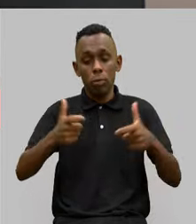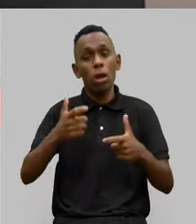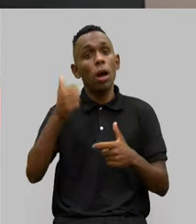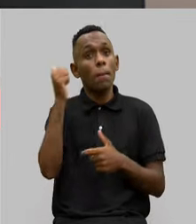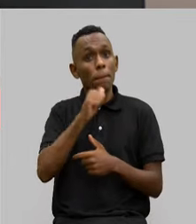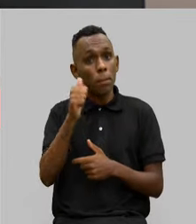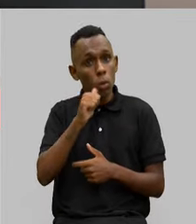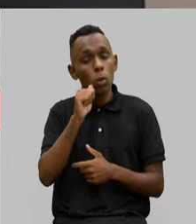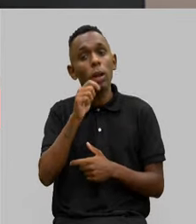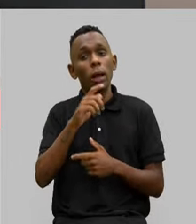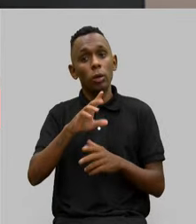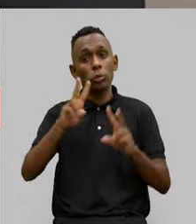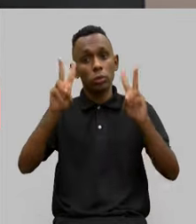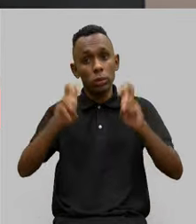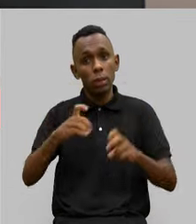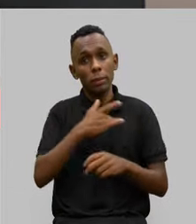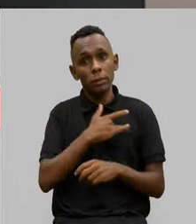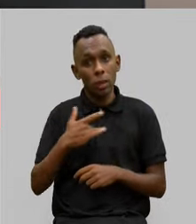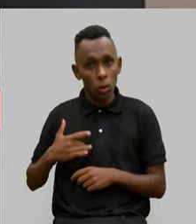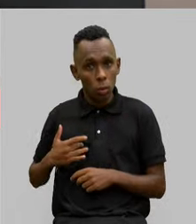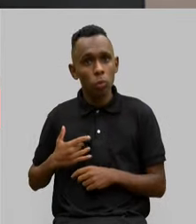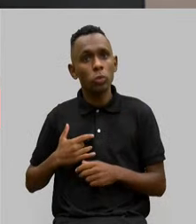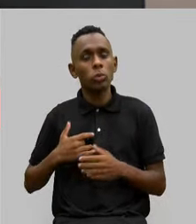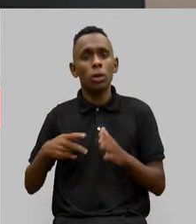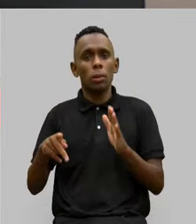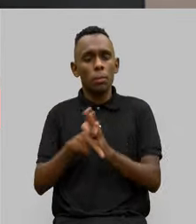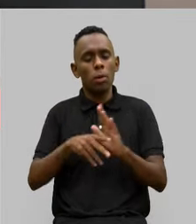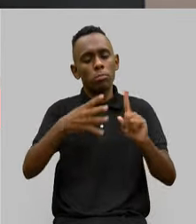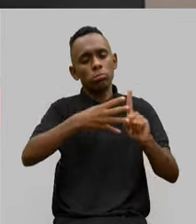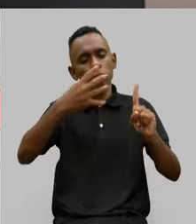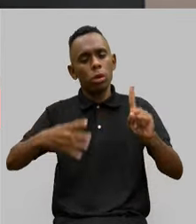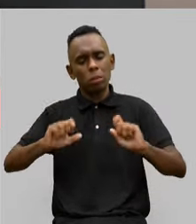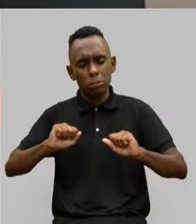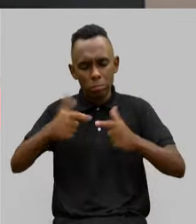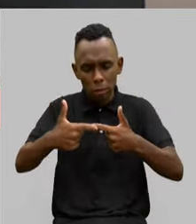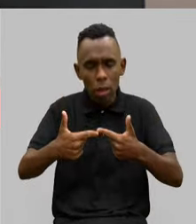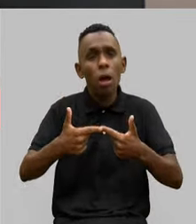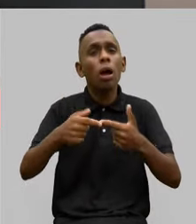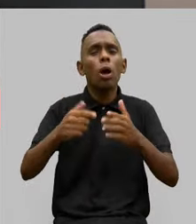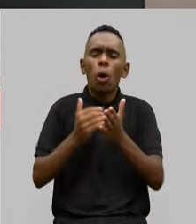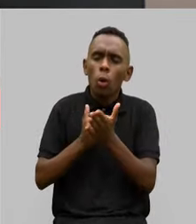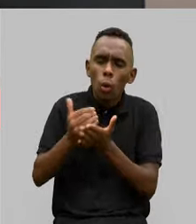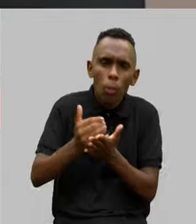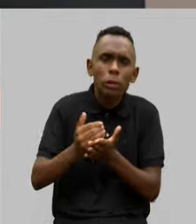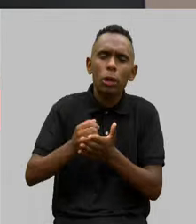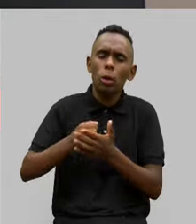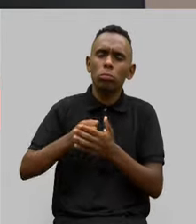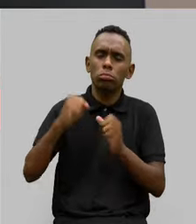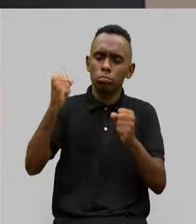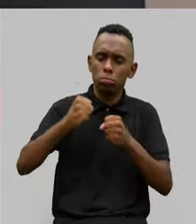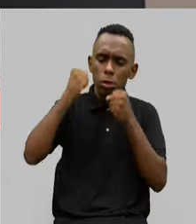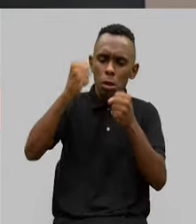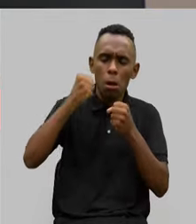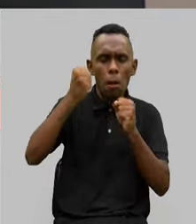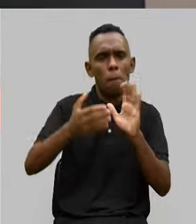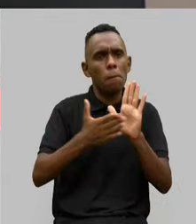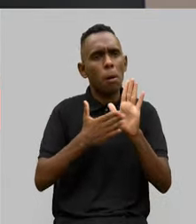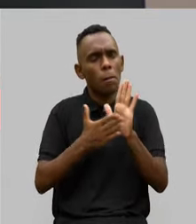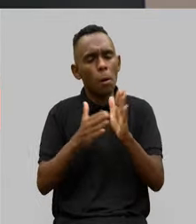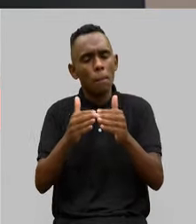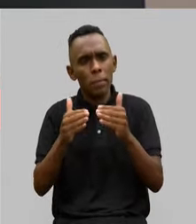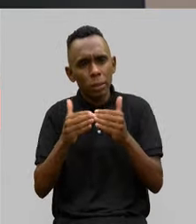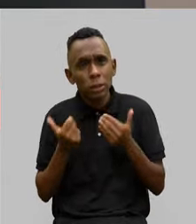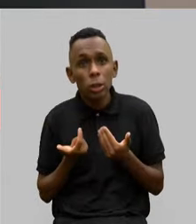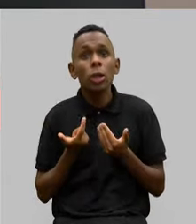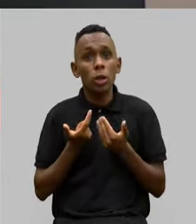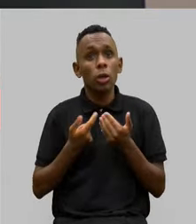essa causa da Saúde ativistas LGBT que ia mais também né quando começaram essa reivindicação Esse reconhecimento da dignidade